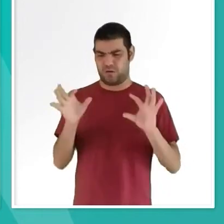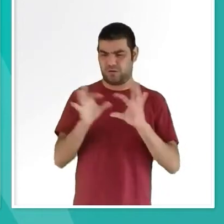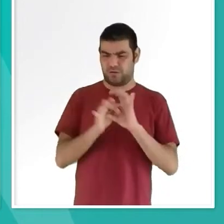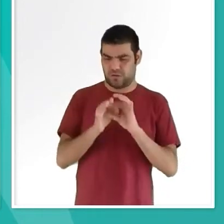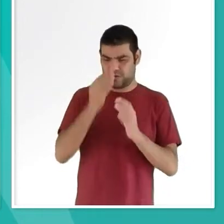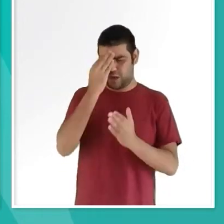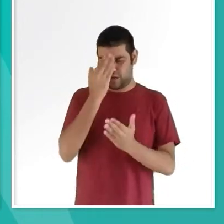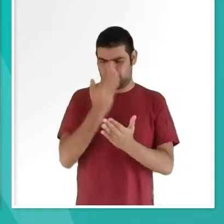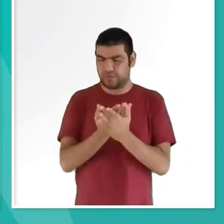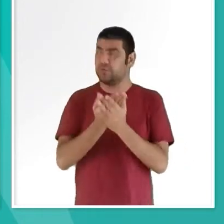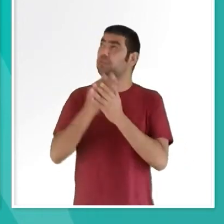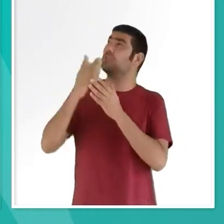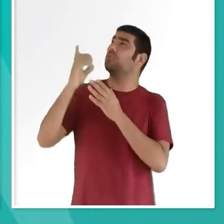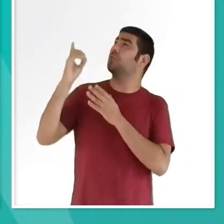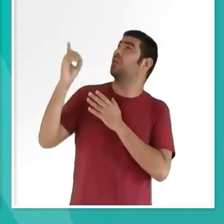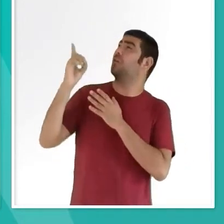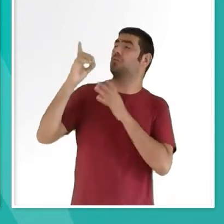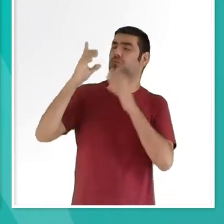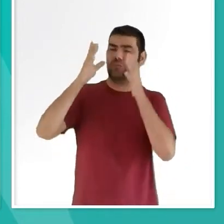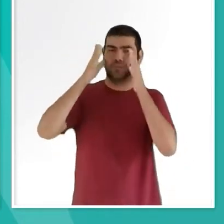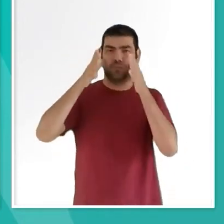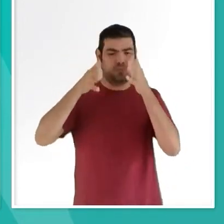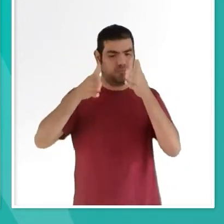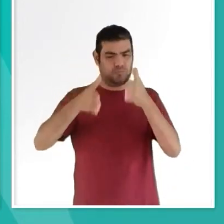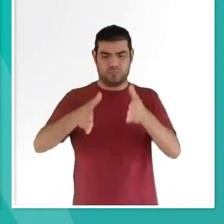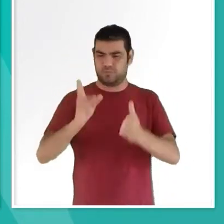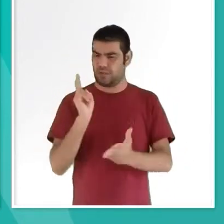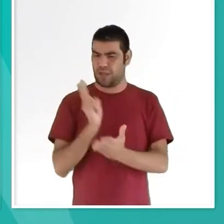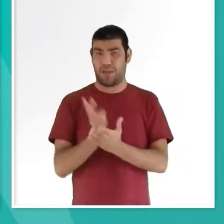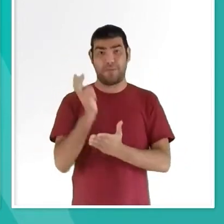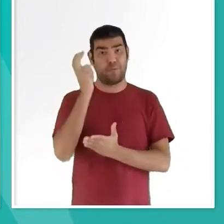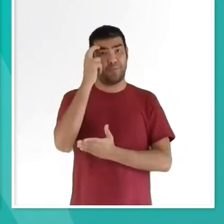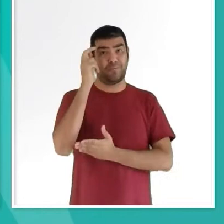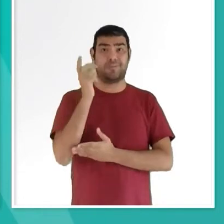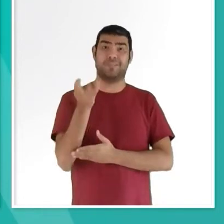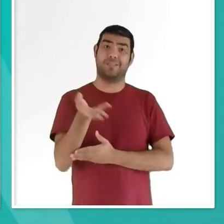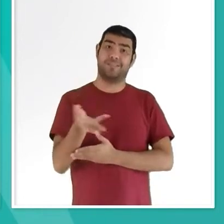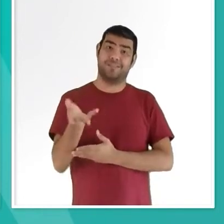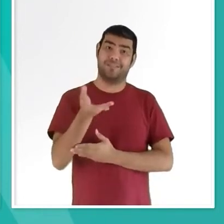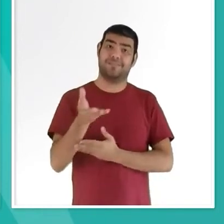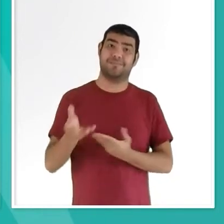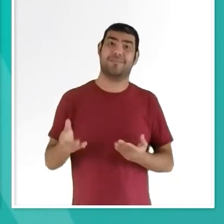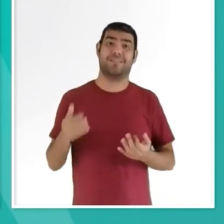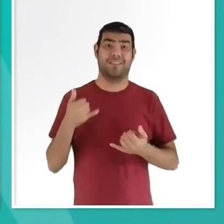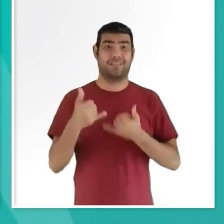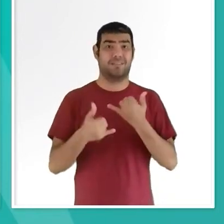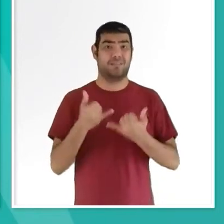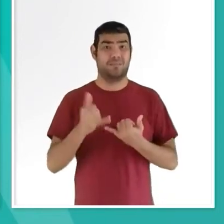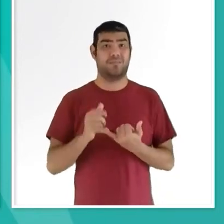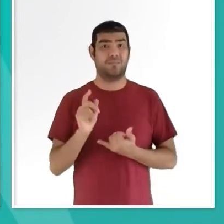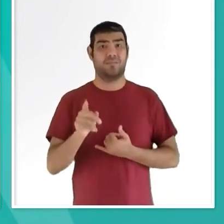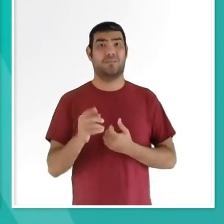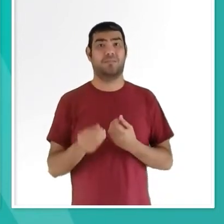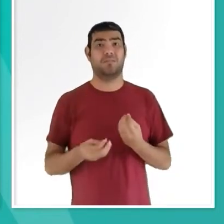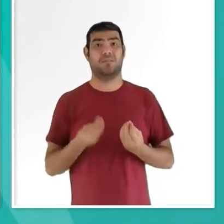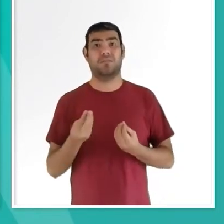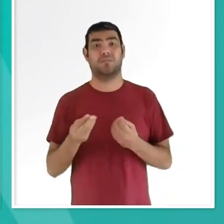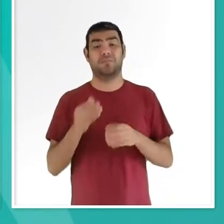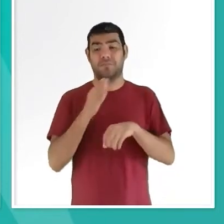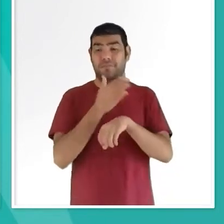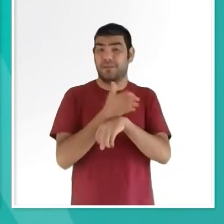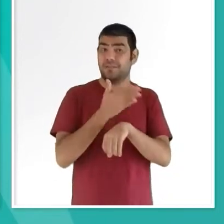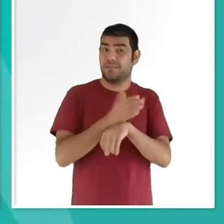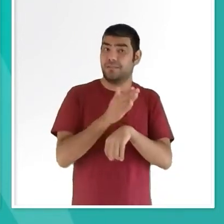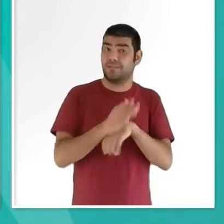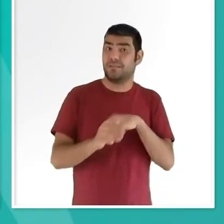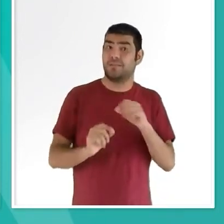lado místico da cultura deles. Então, esse jogo era uma forma também que eles praticavam para agradar